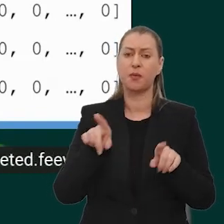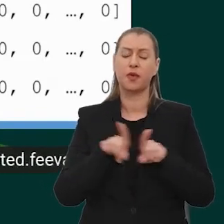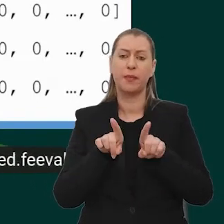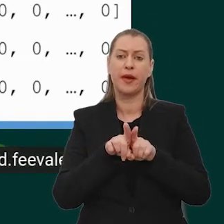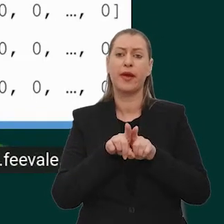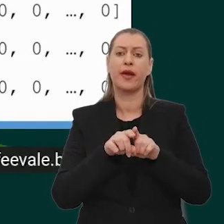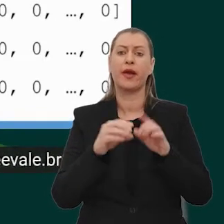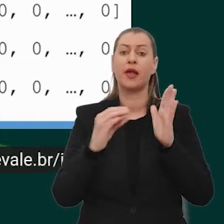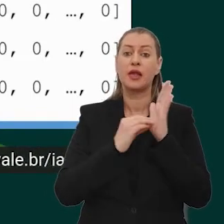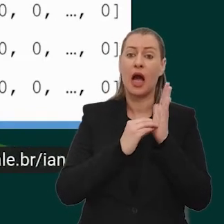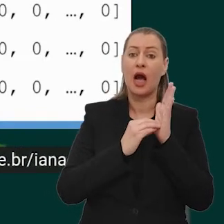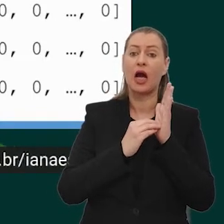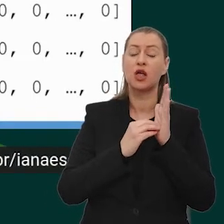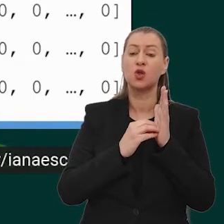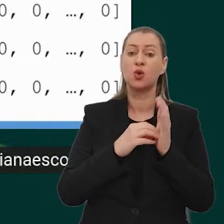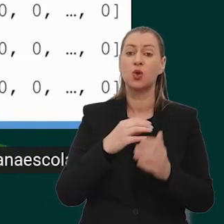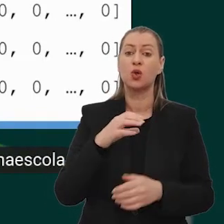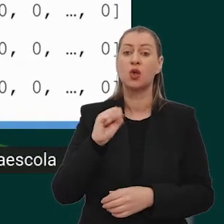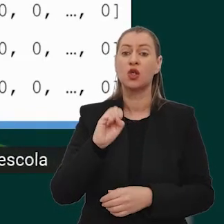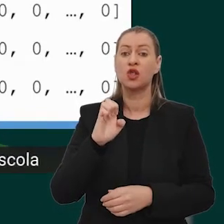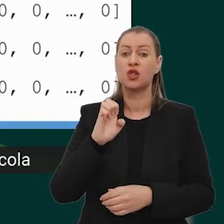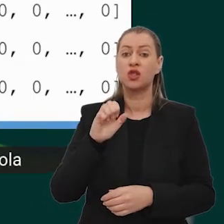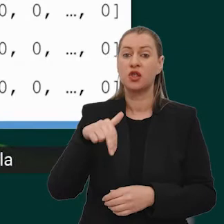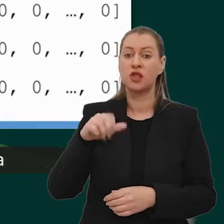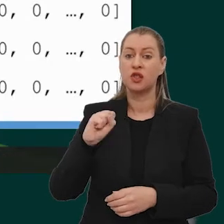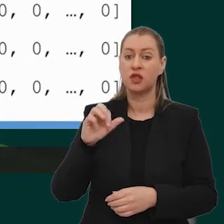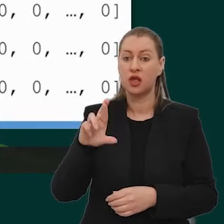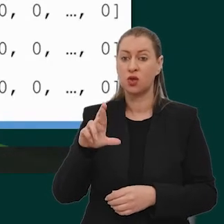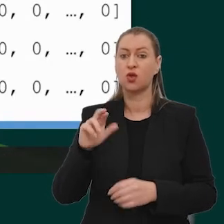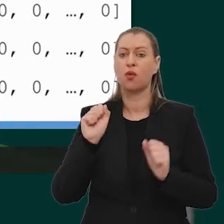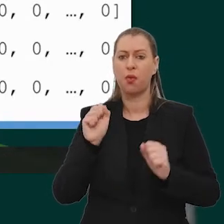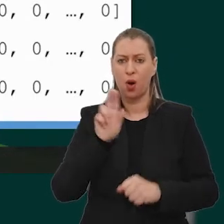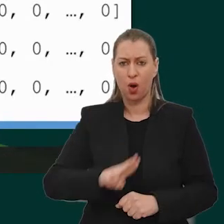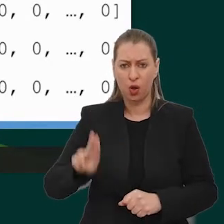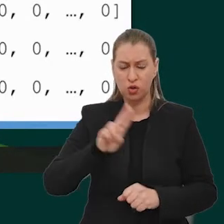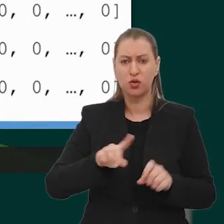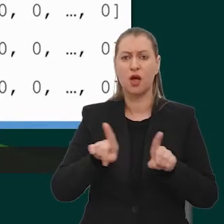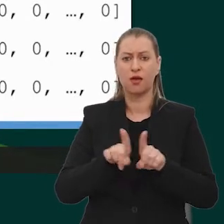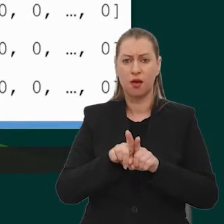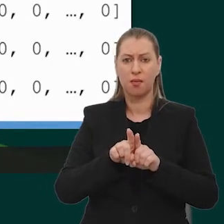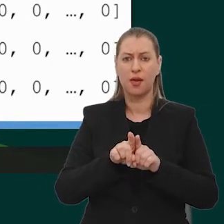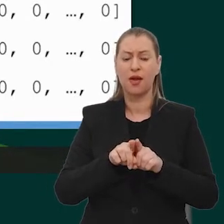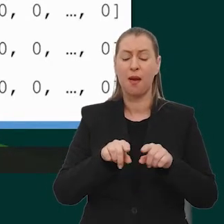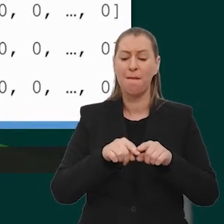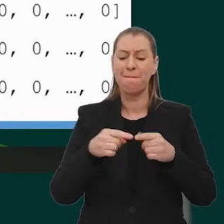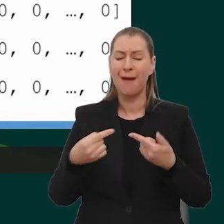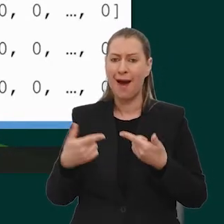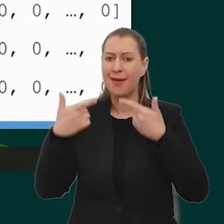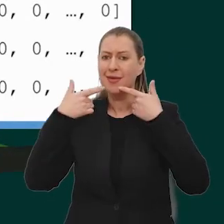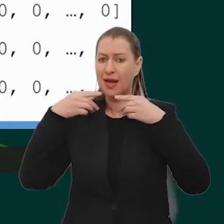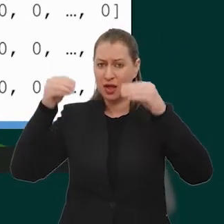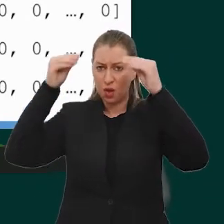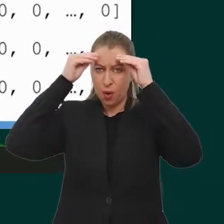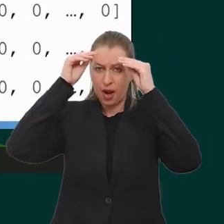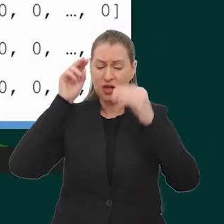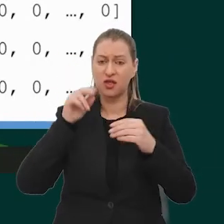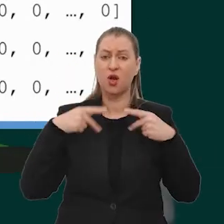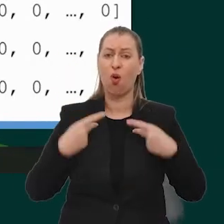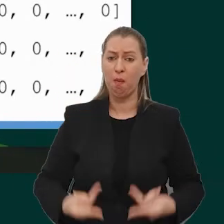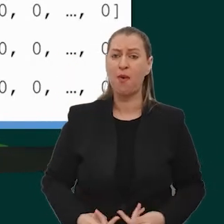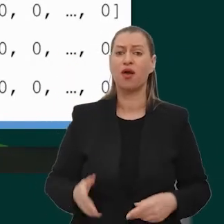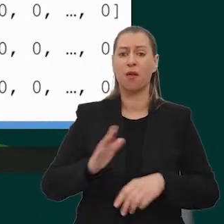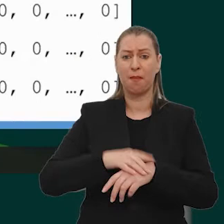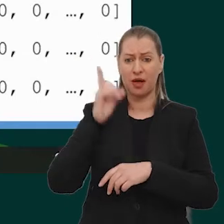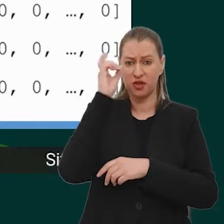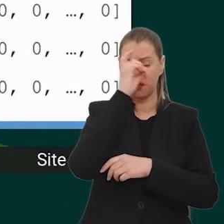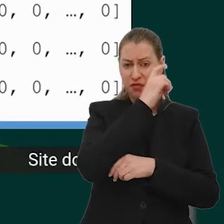que é extremamente padronizado, você pode utilizar expressões regulares. Mas para a linguagem humana, isso é um pouco complicado, porque a linguagem humana,